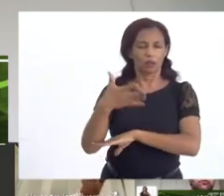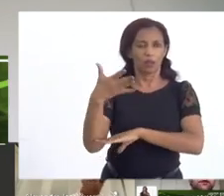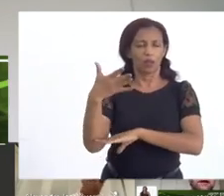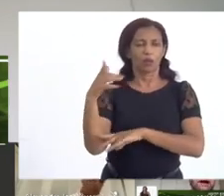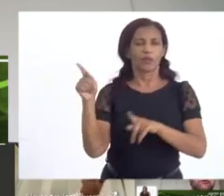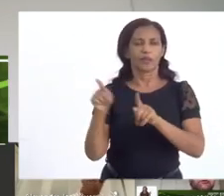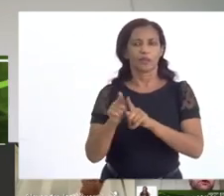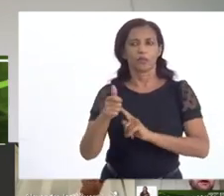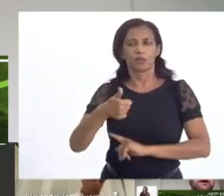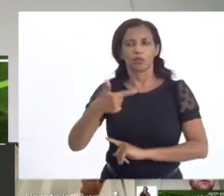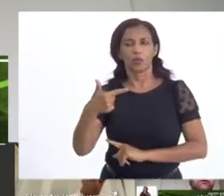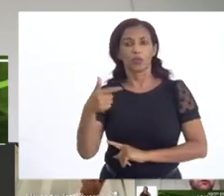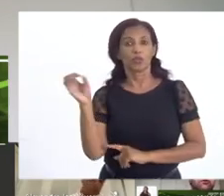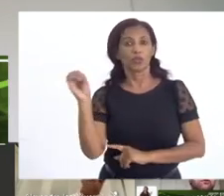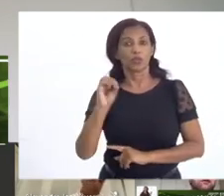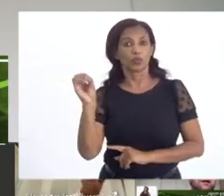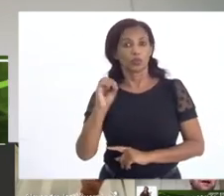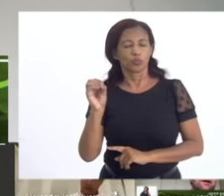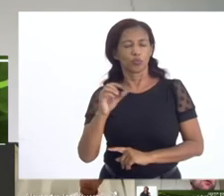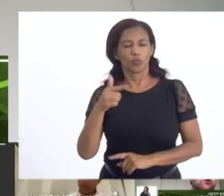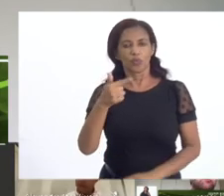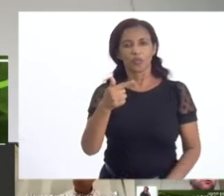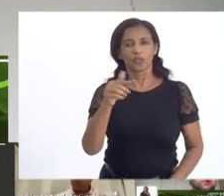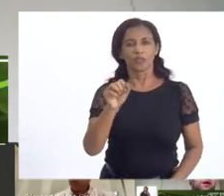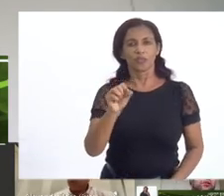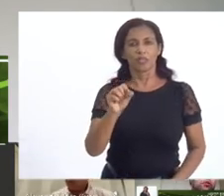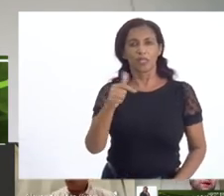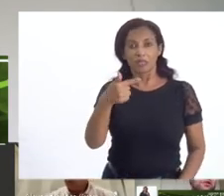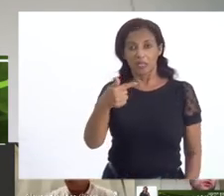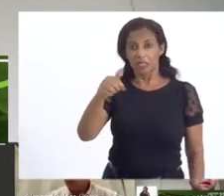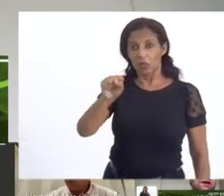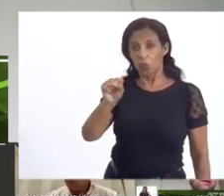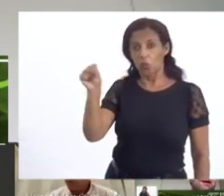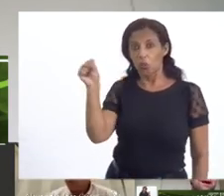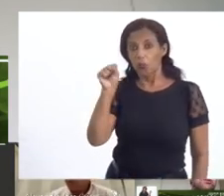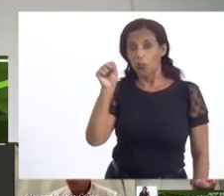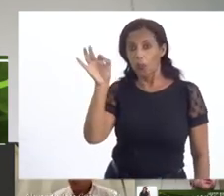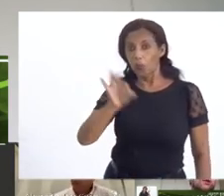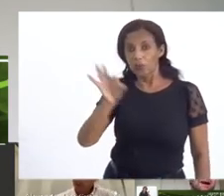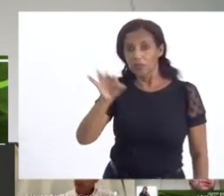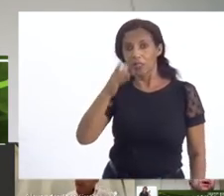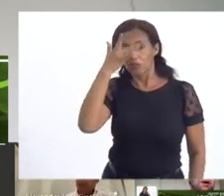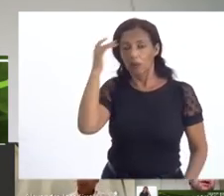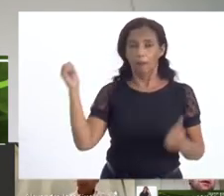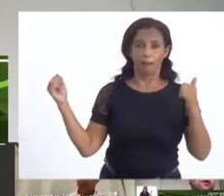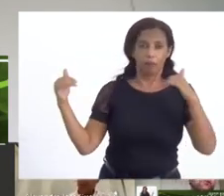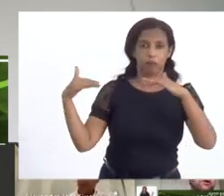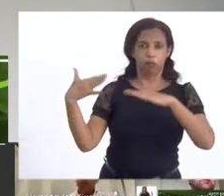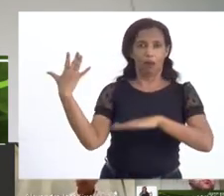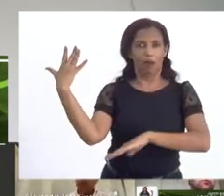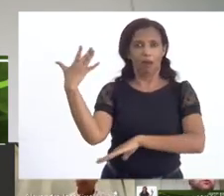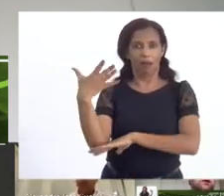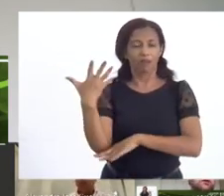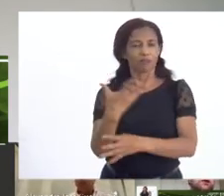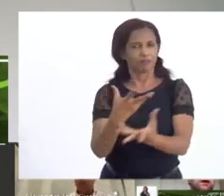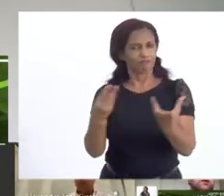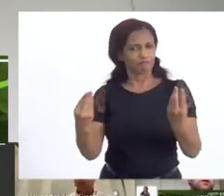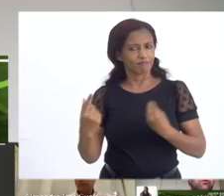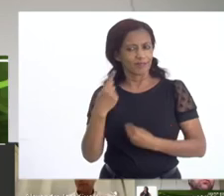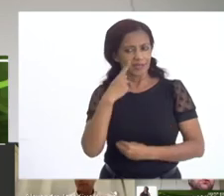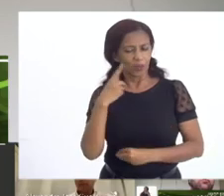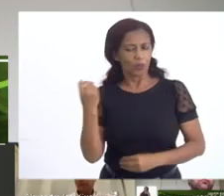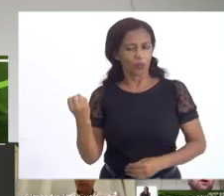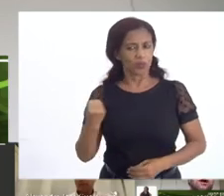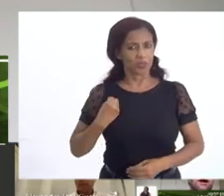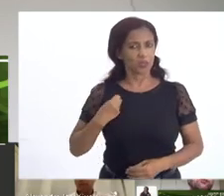de outubro, no feriado, foi em torno de 78% de ocupação hoteleira, em média, no estado. Então, por esses números, a gente entende